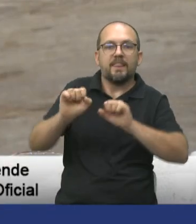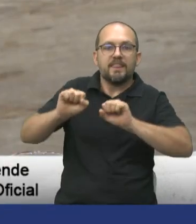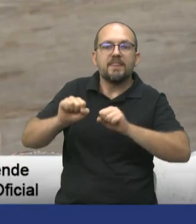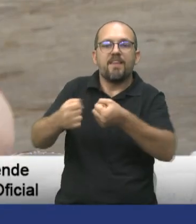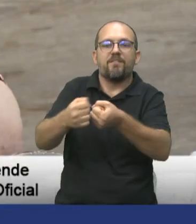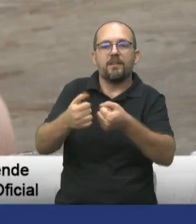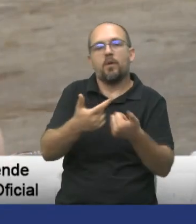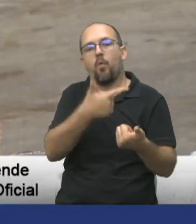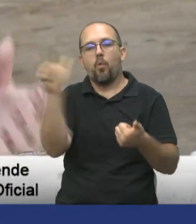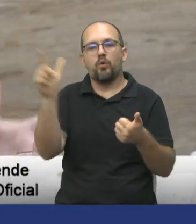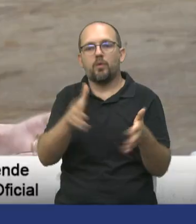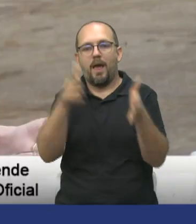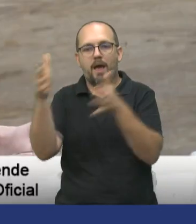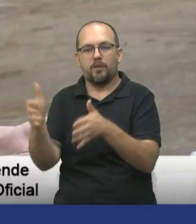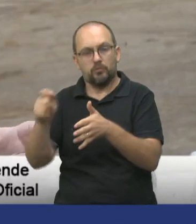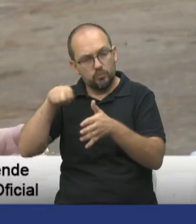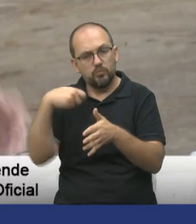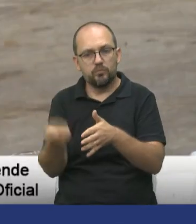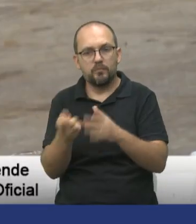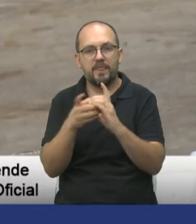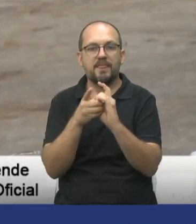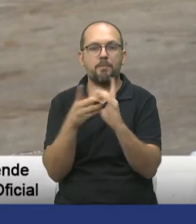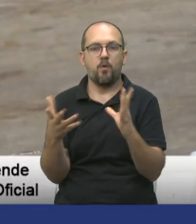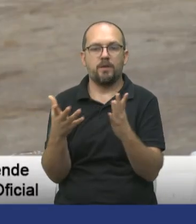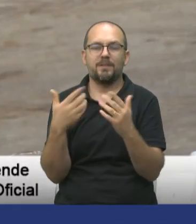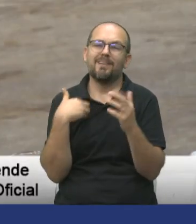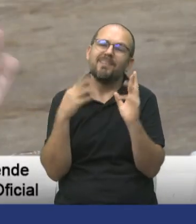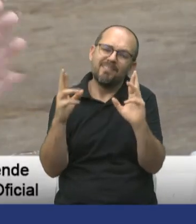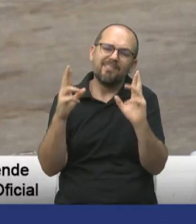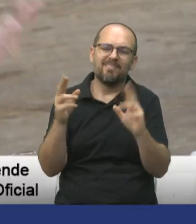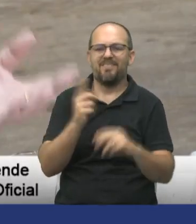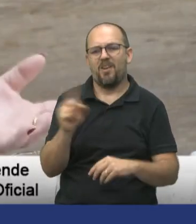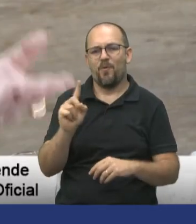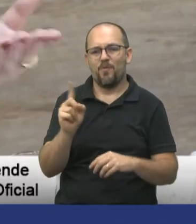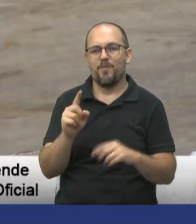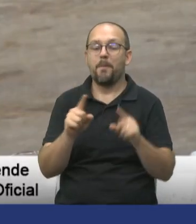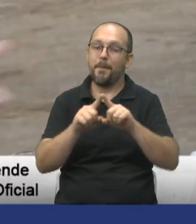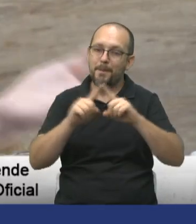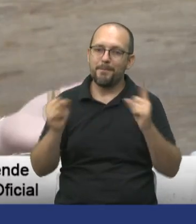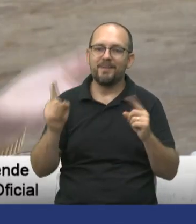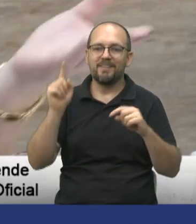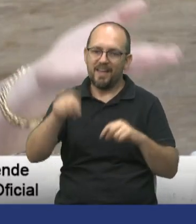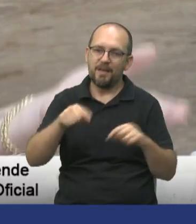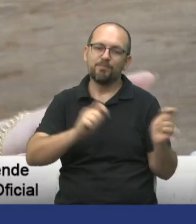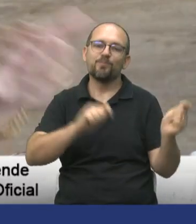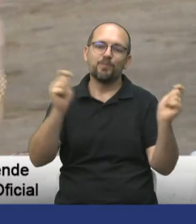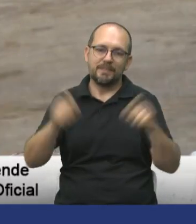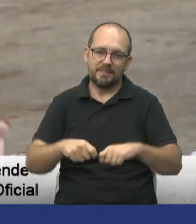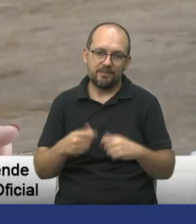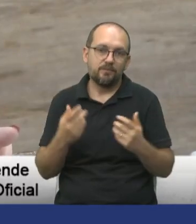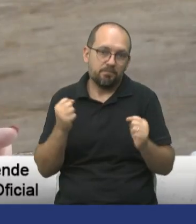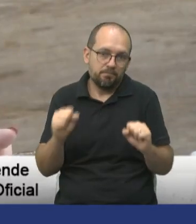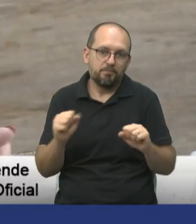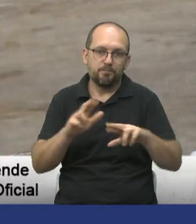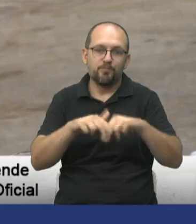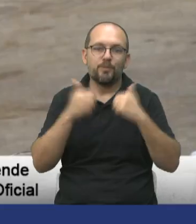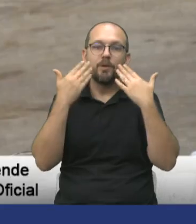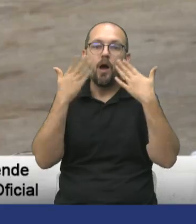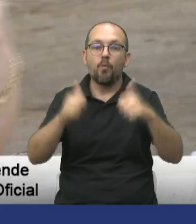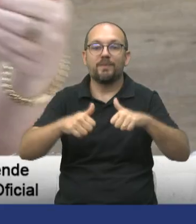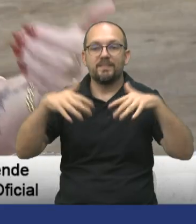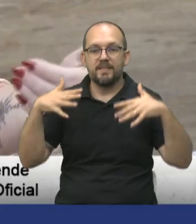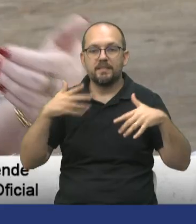lado contrário, e isso é democracia. Eu torço para não acontecer, mas é possível. É para isso a audiência pública,